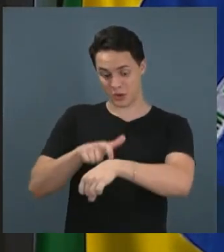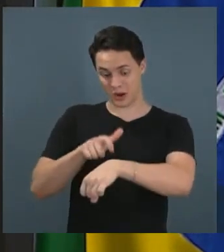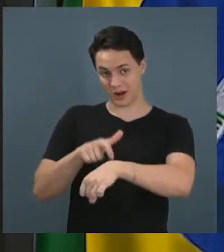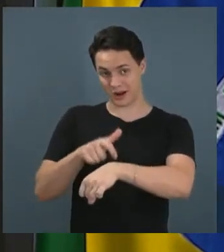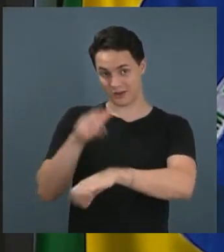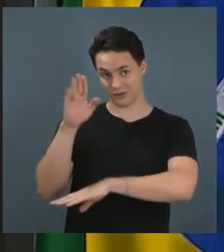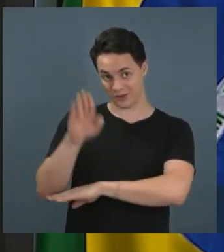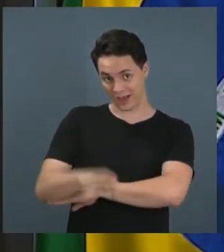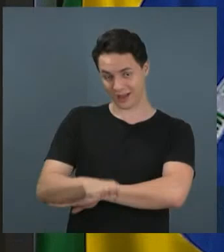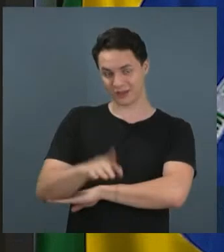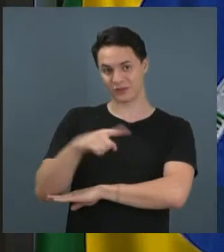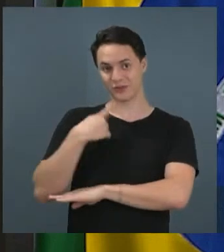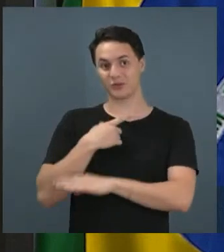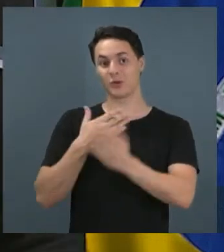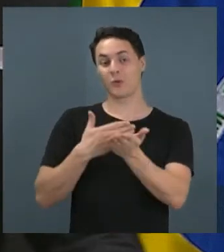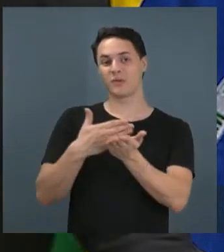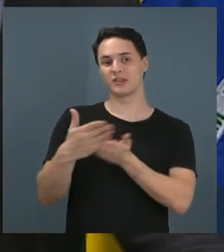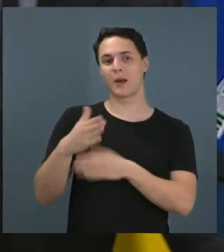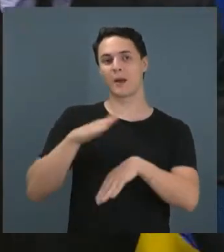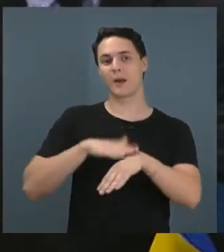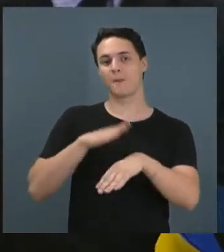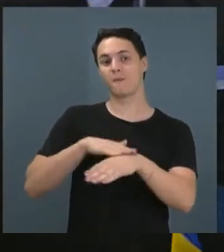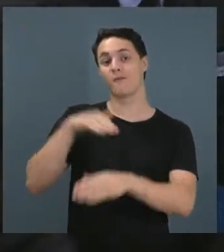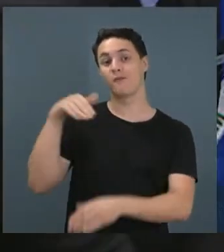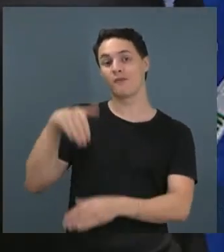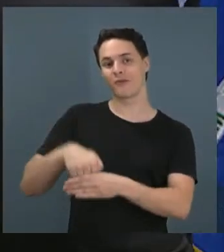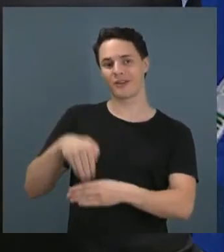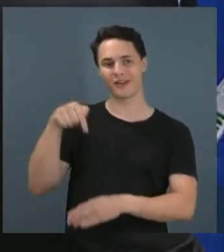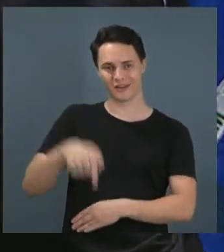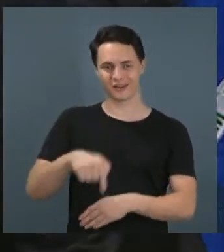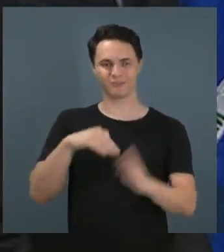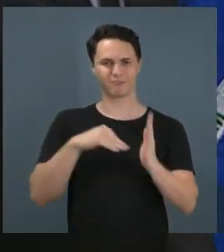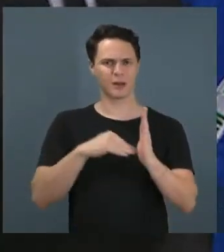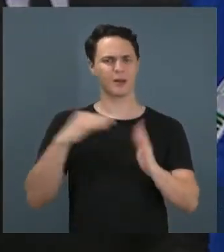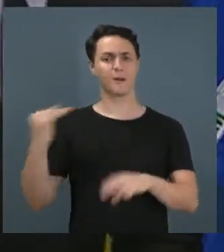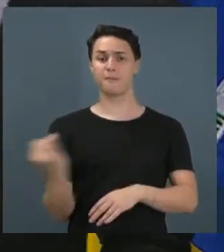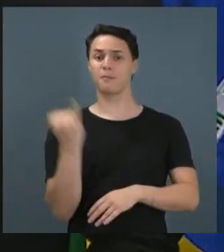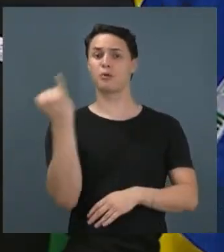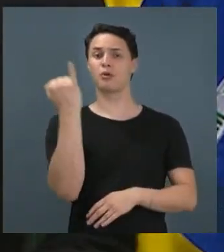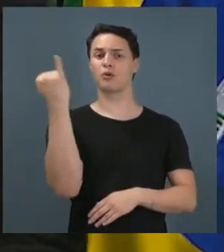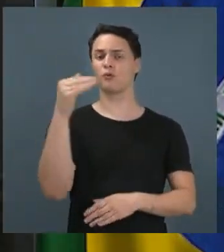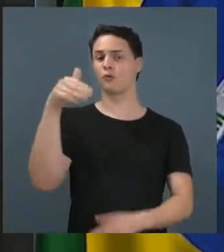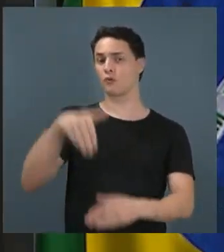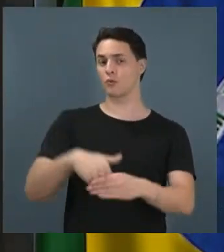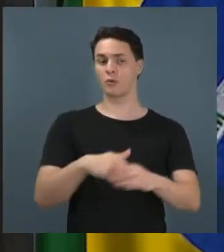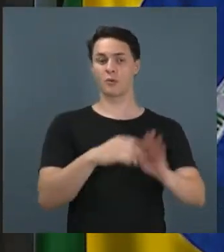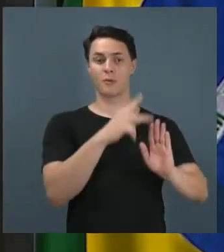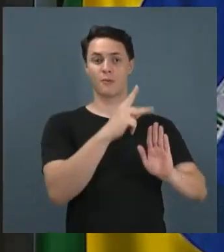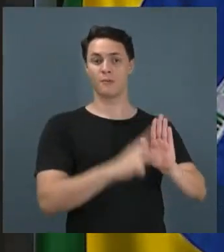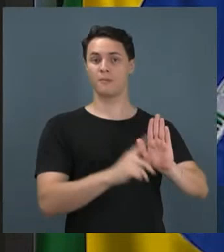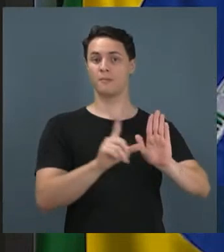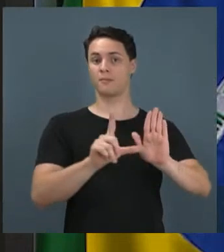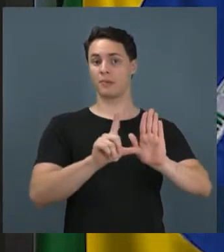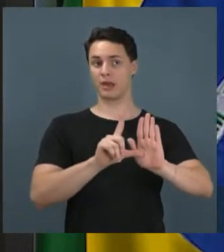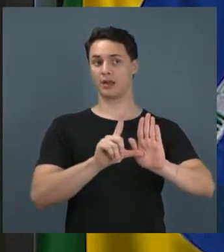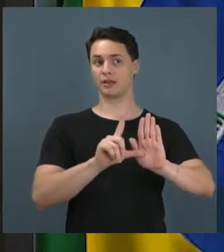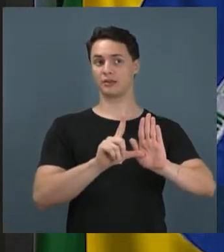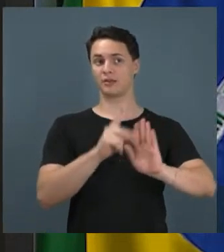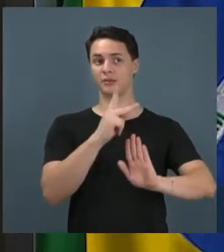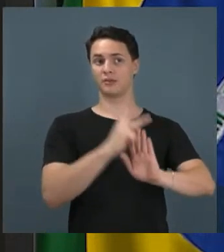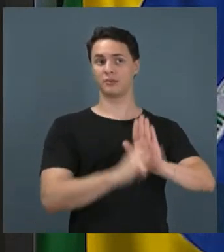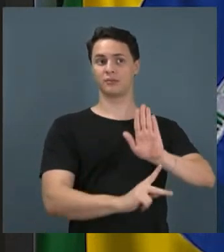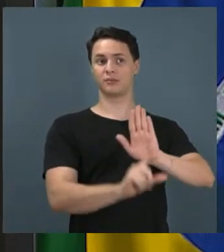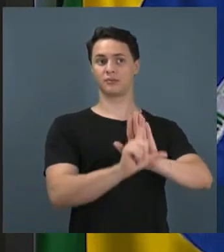Zenaide. Muito importante aqui nessa casa, senador Isalci, que é a votação do PL, senador